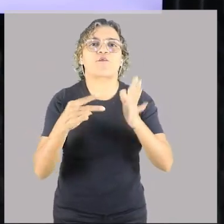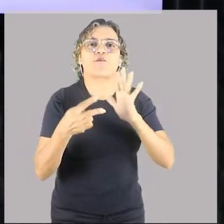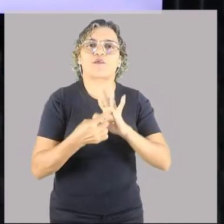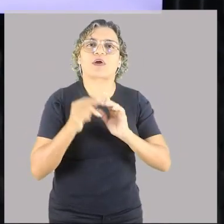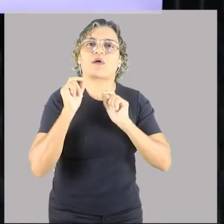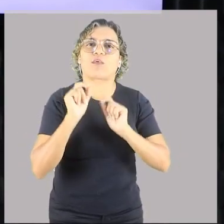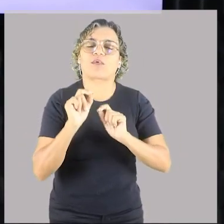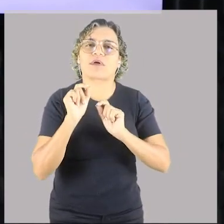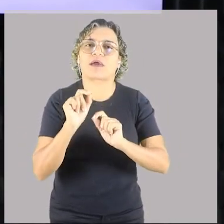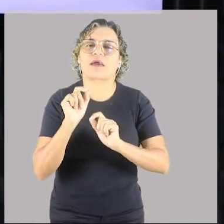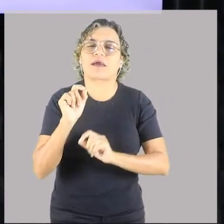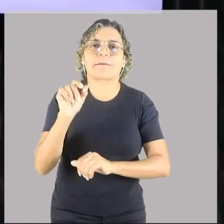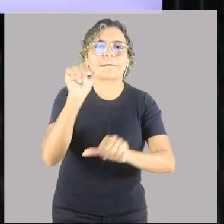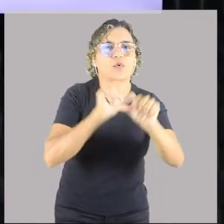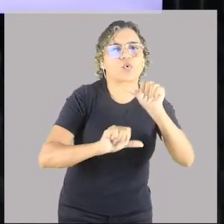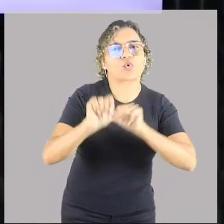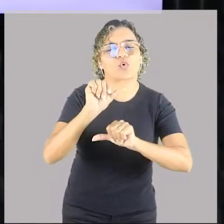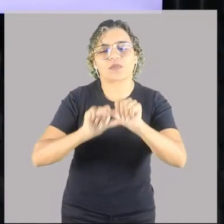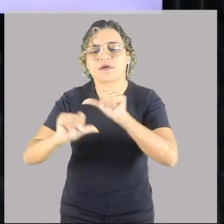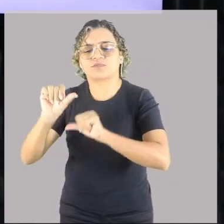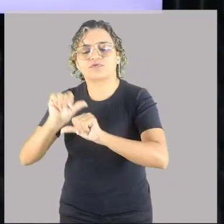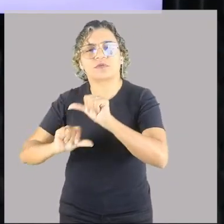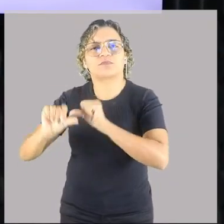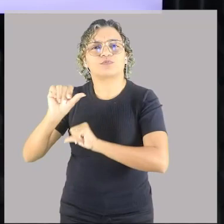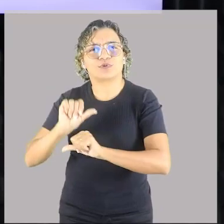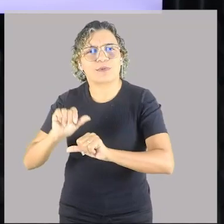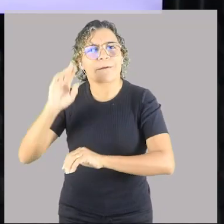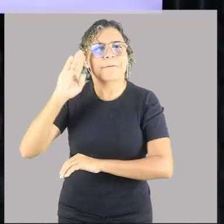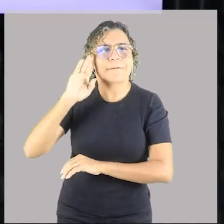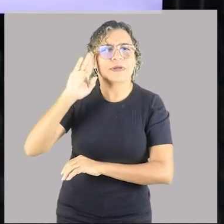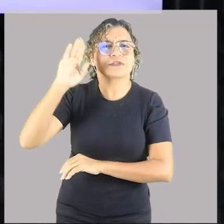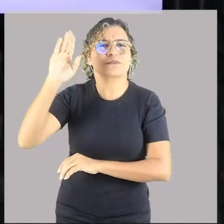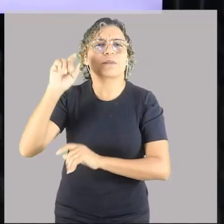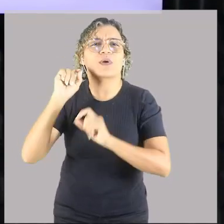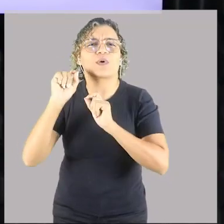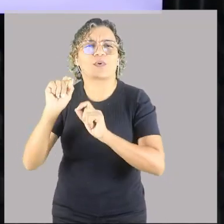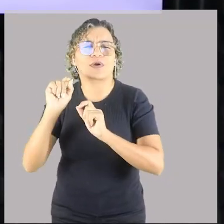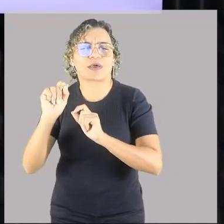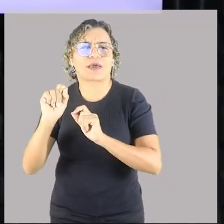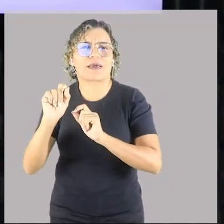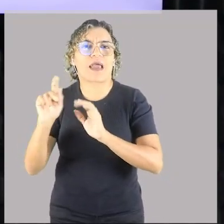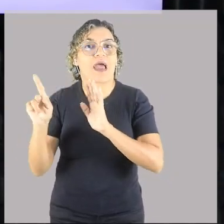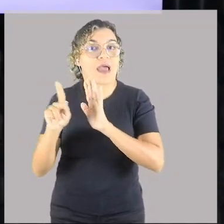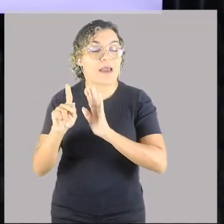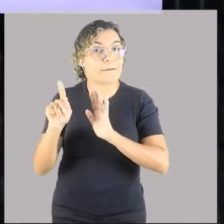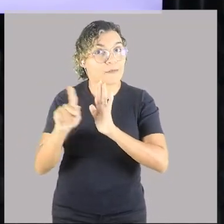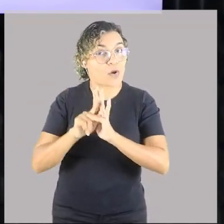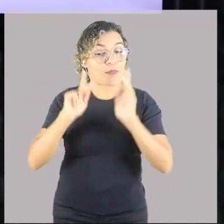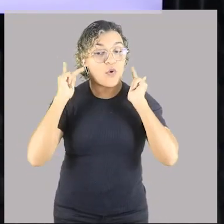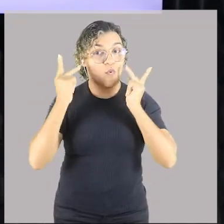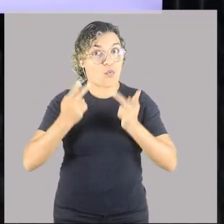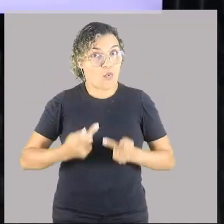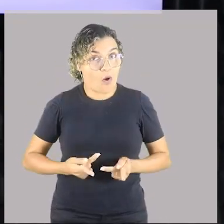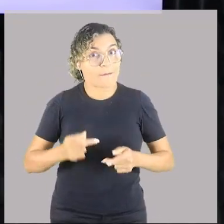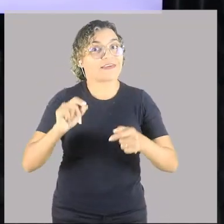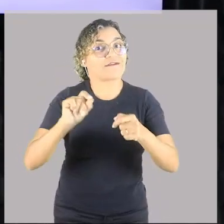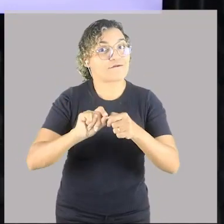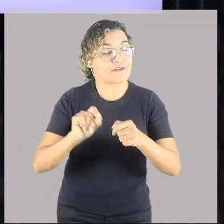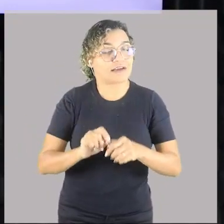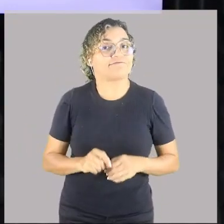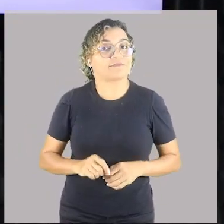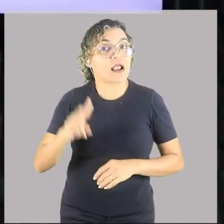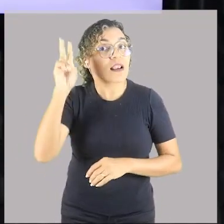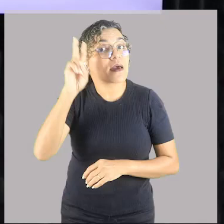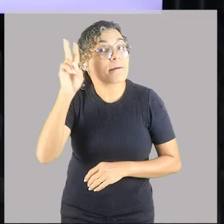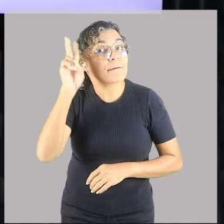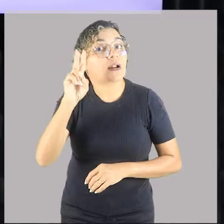significa que essas mudanças, elas são tidas principalmente por uma interferência do homem. Lembrando a vocês,